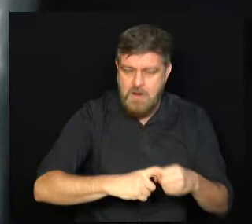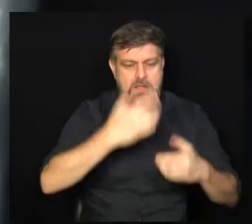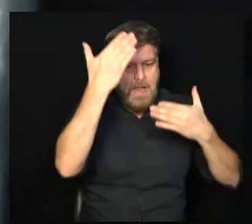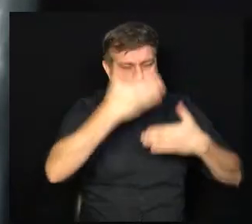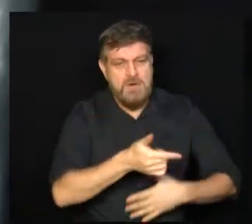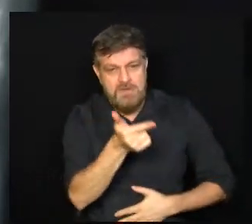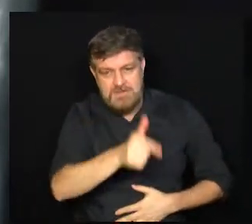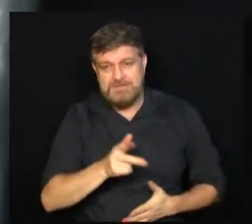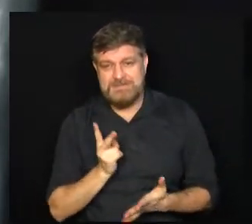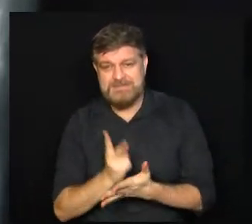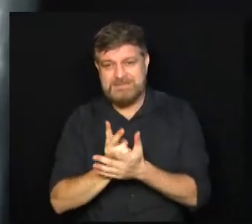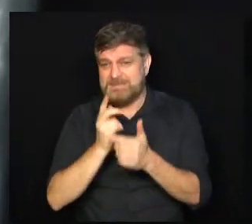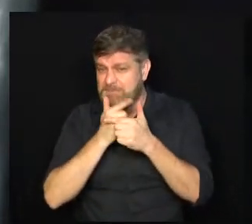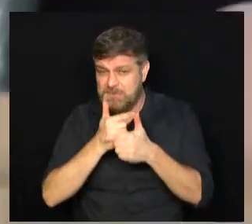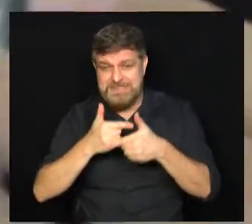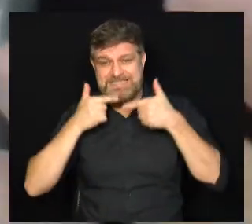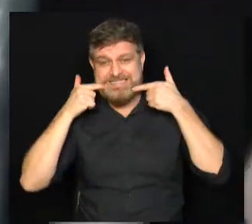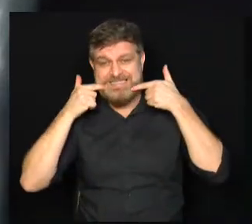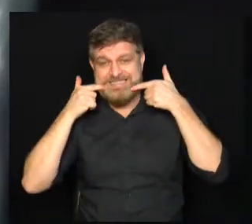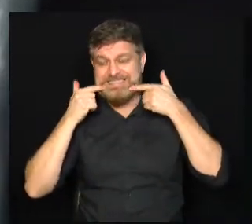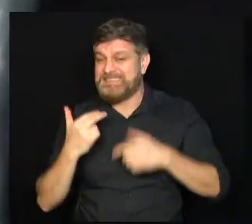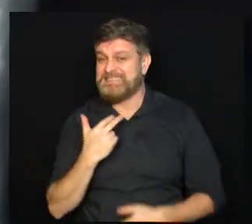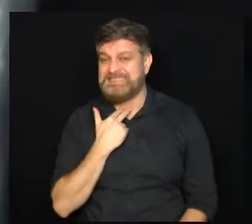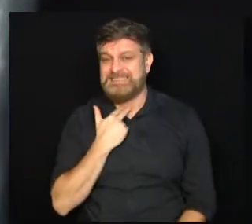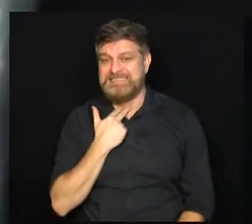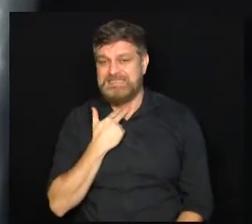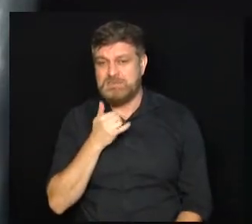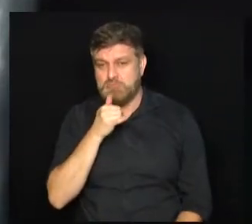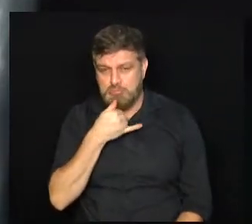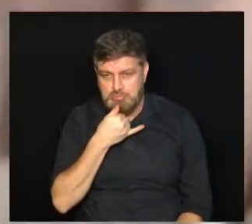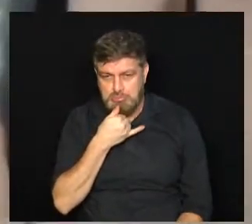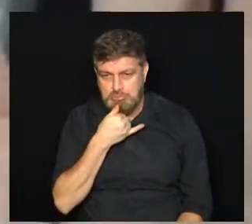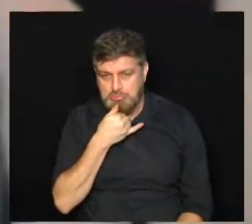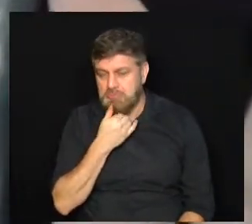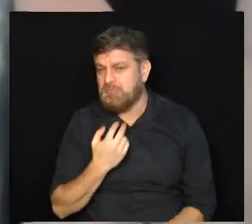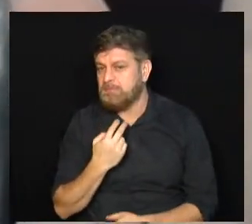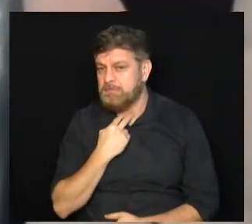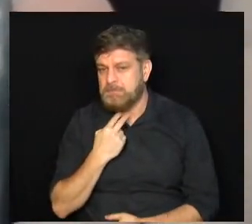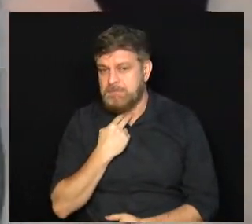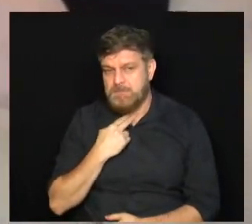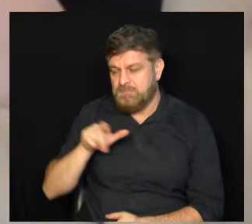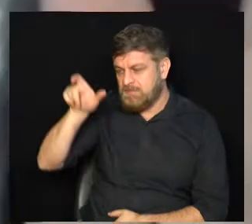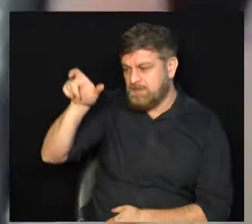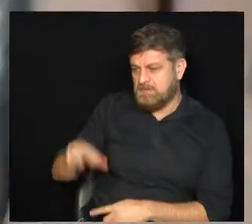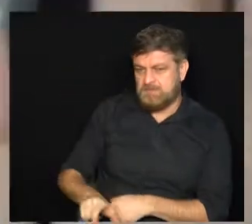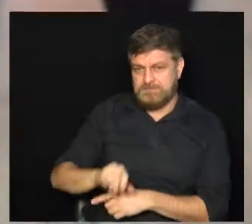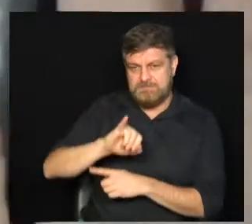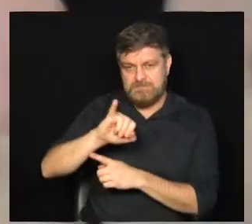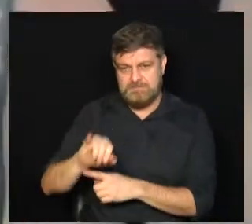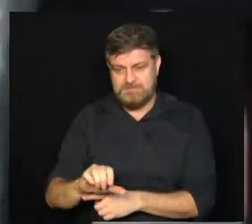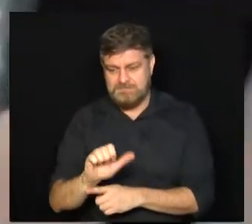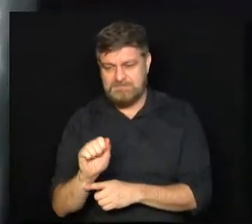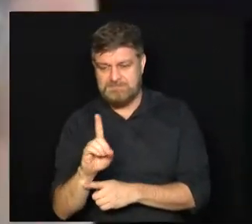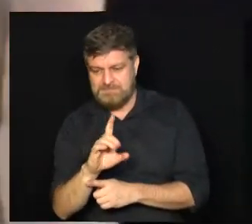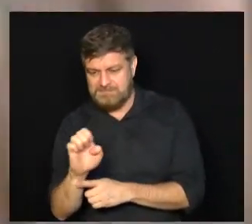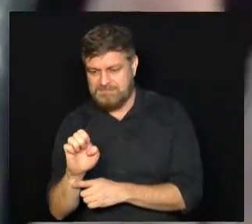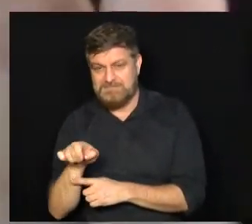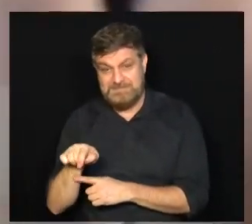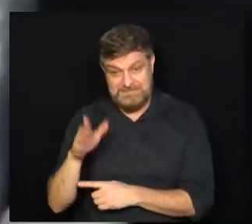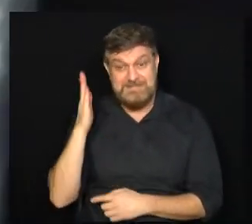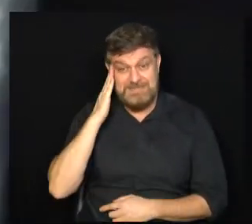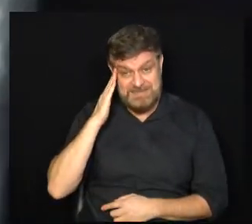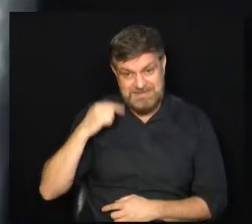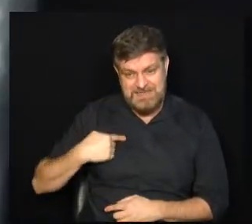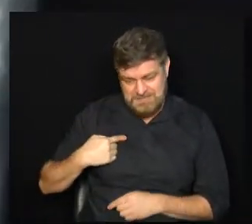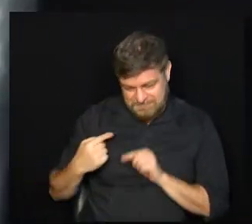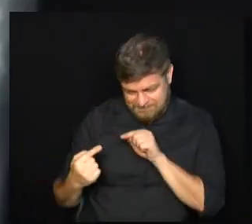faça chuva ou faça sol, não importa o horário, que a qual a Jade está sorrindo, porque sabe o drama que é